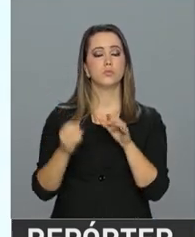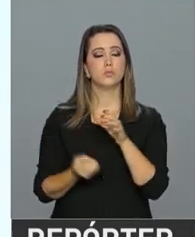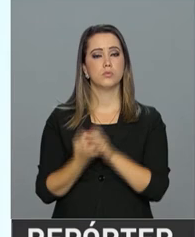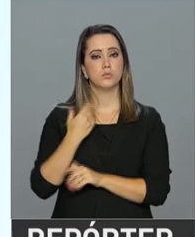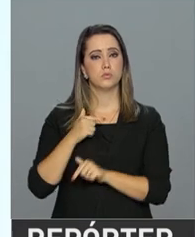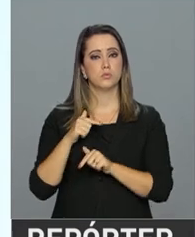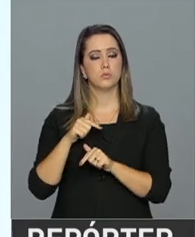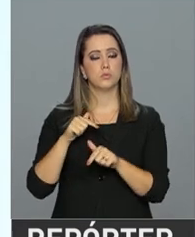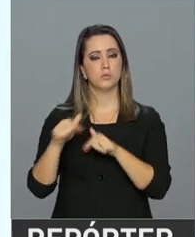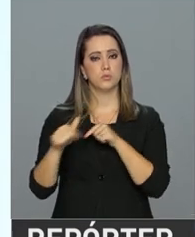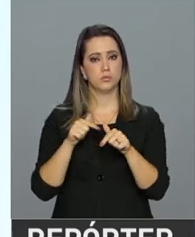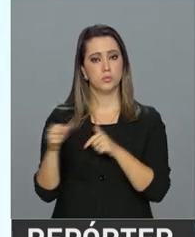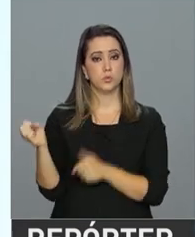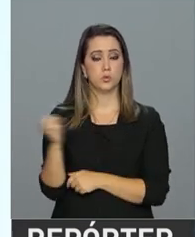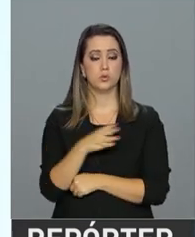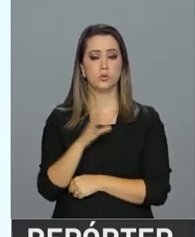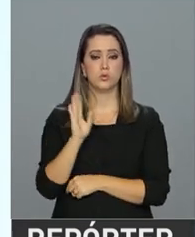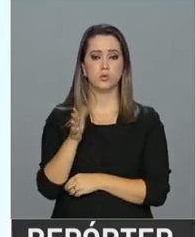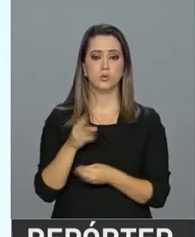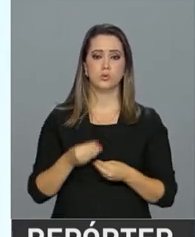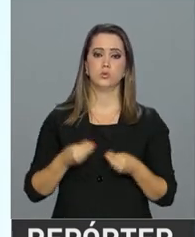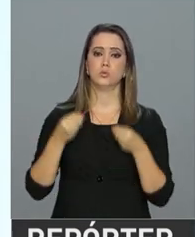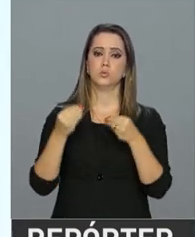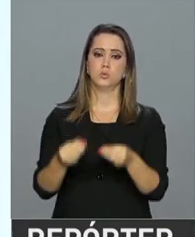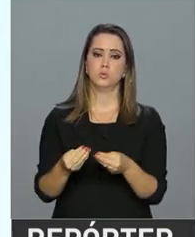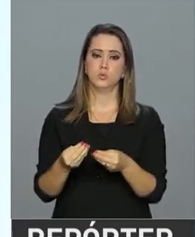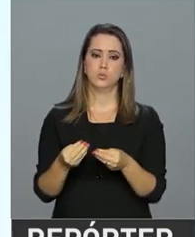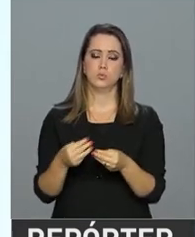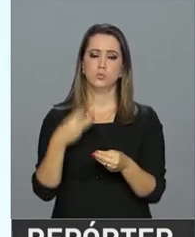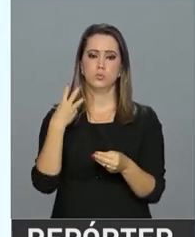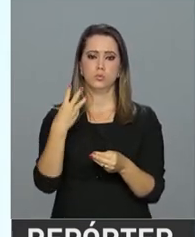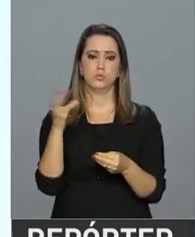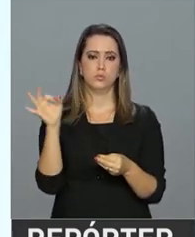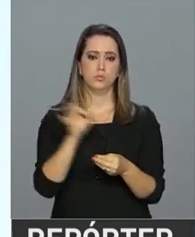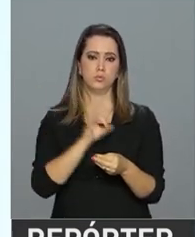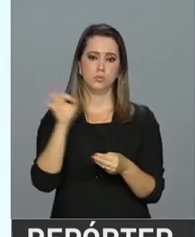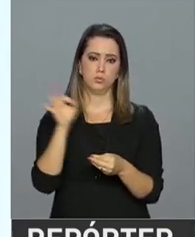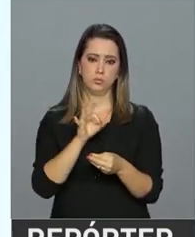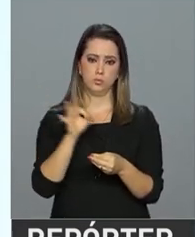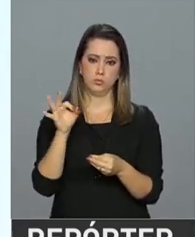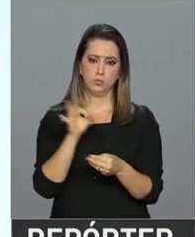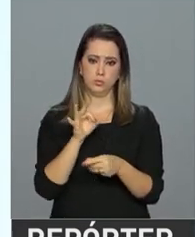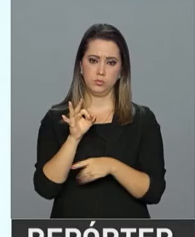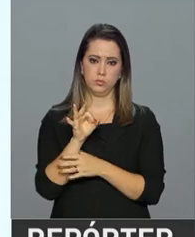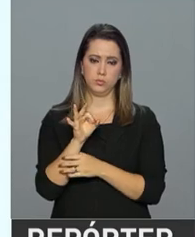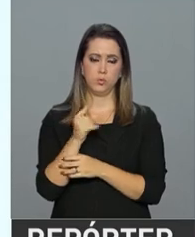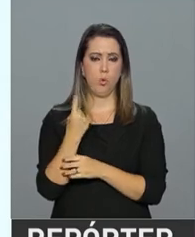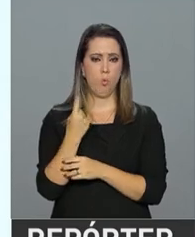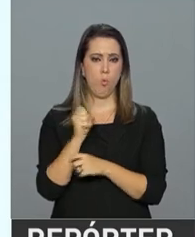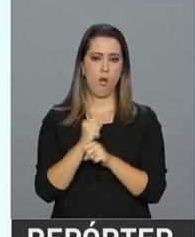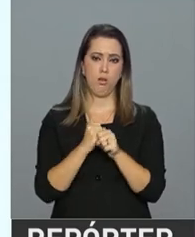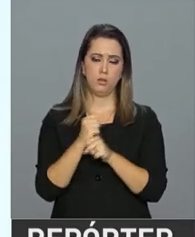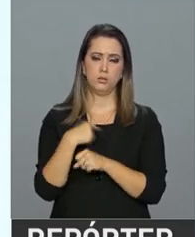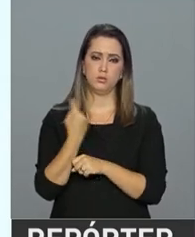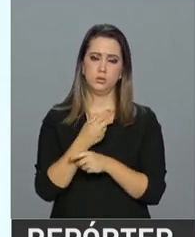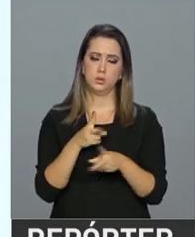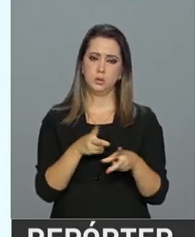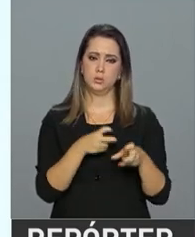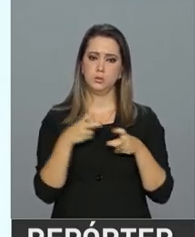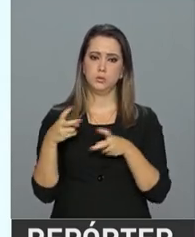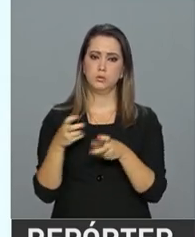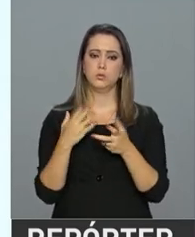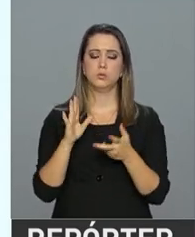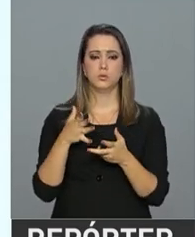novos. E já está dado um crescimento aí de 3% para o ano, é a nossa previsão. Já